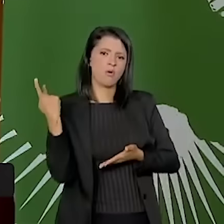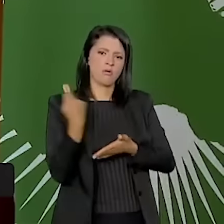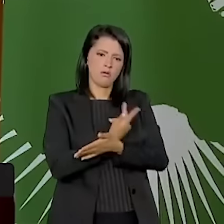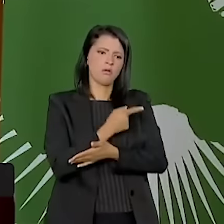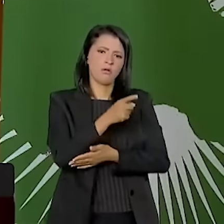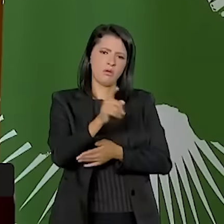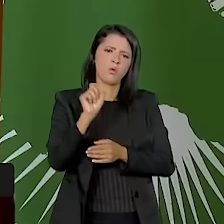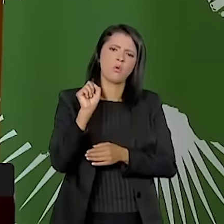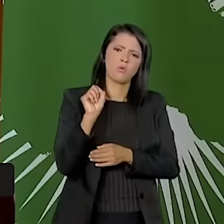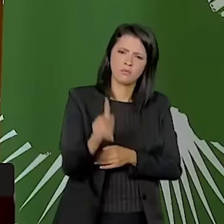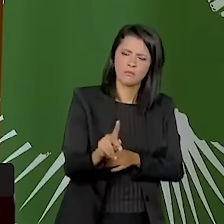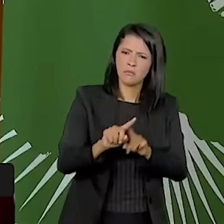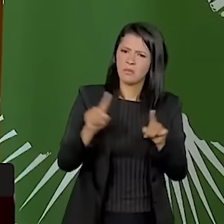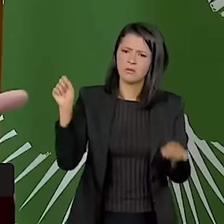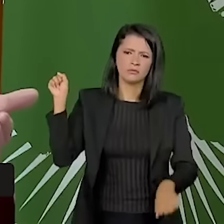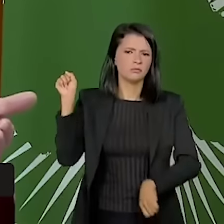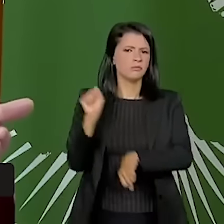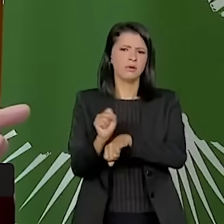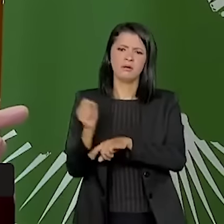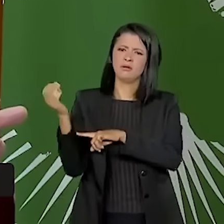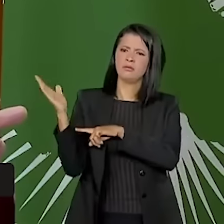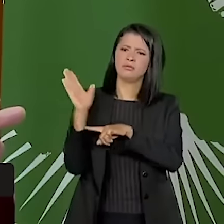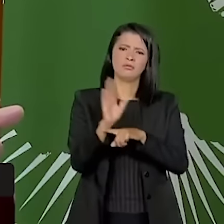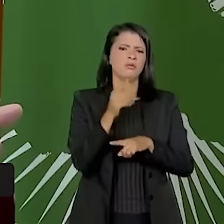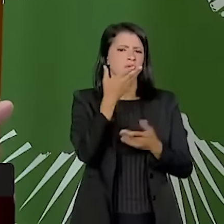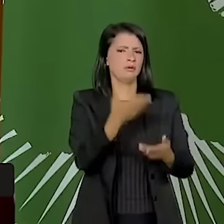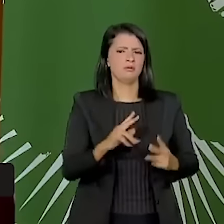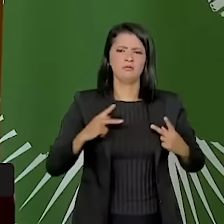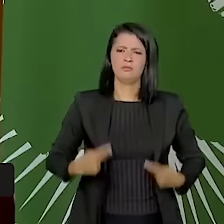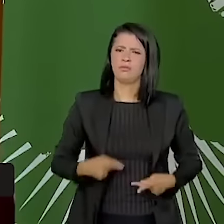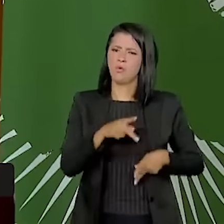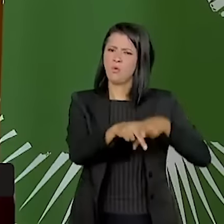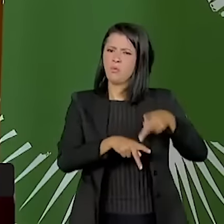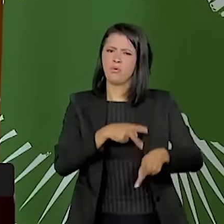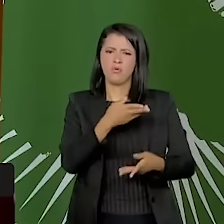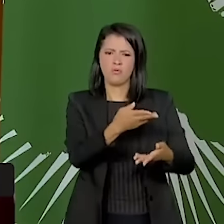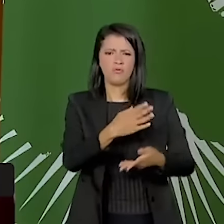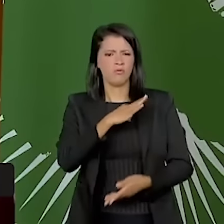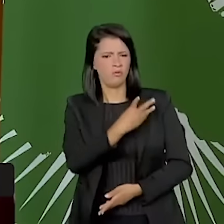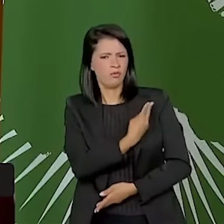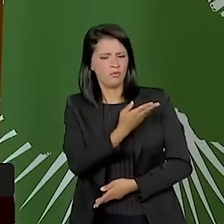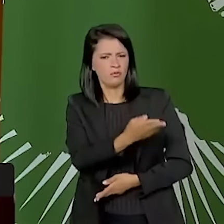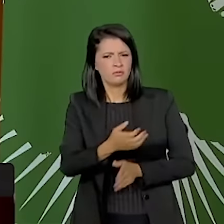não suspenda a ajuda humanitária para um povo que está